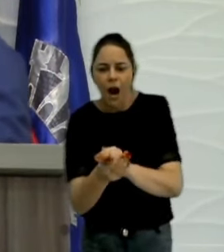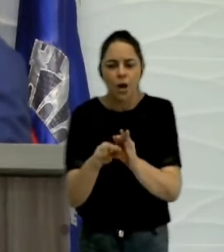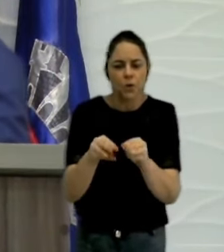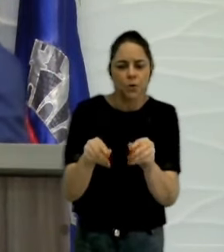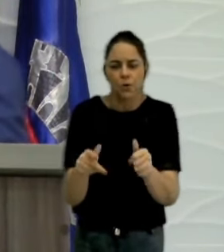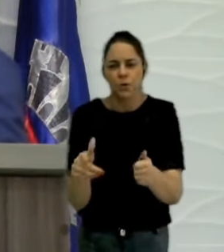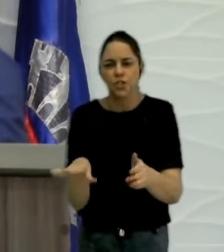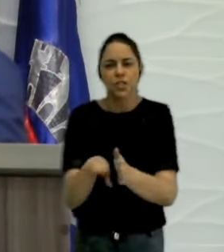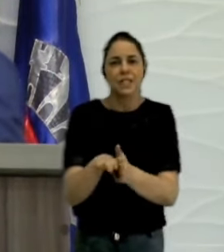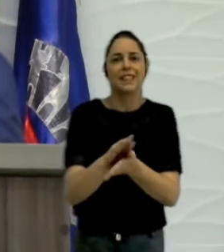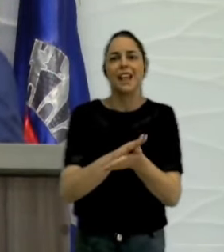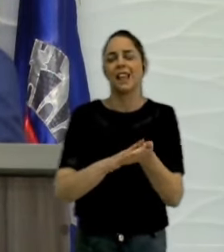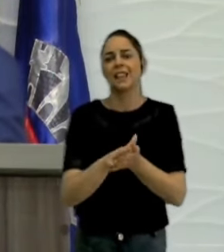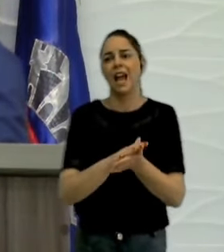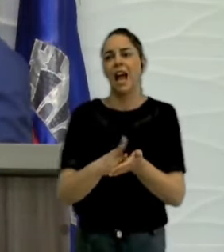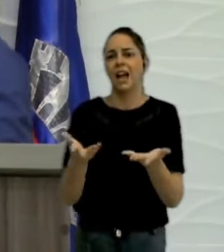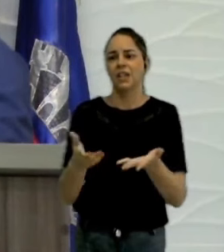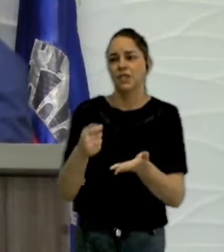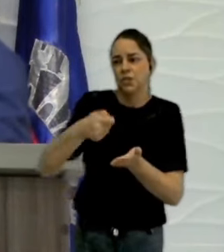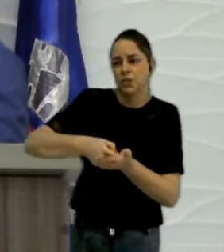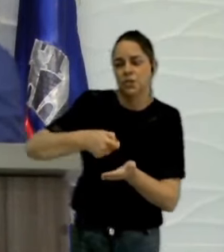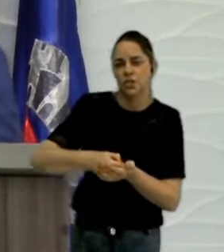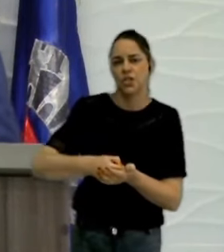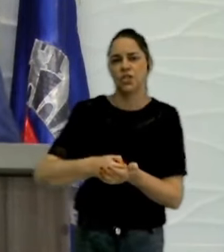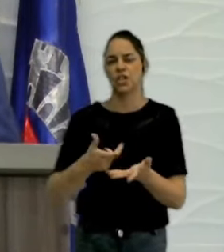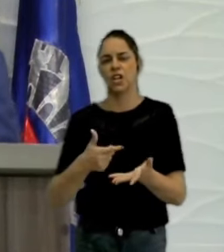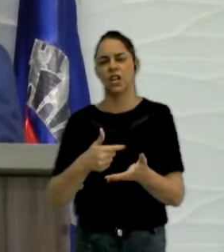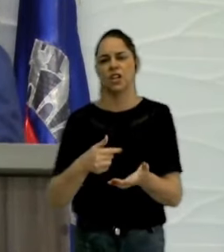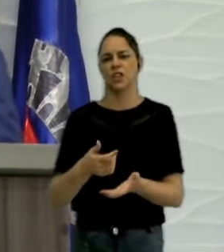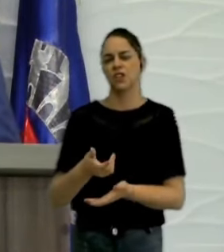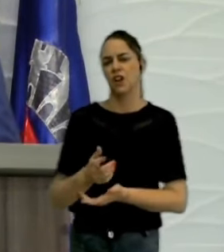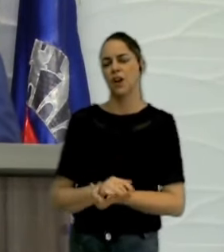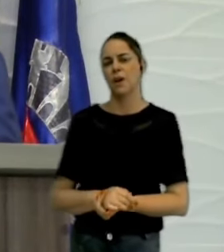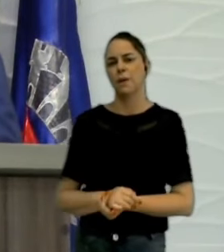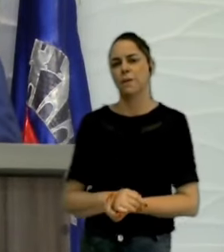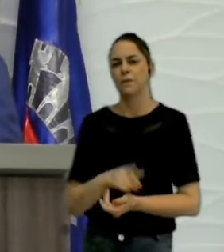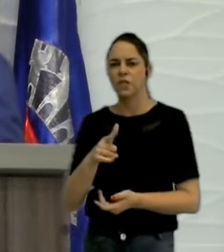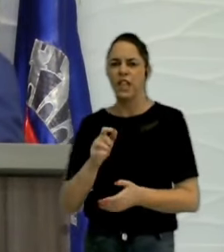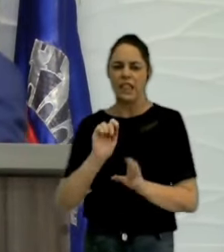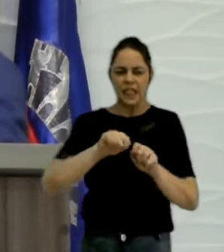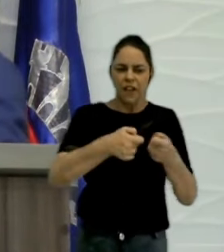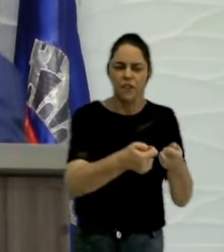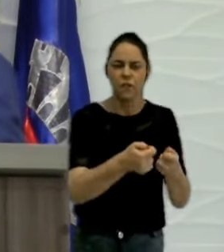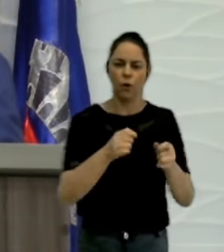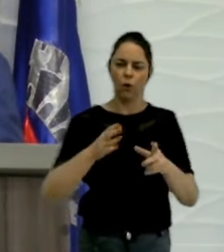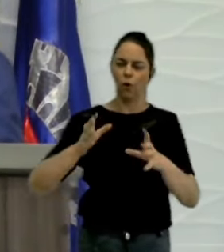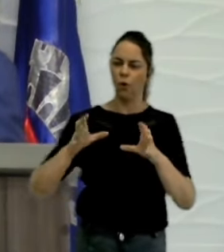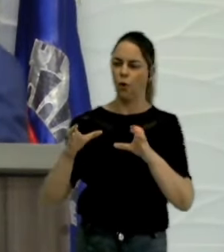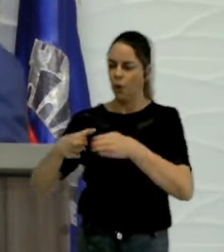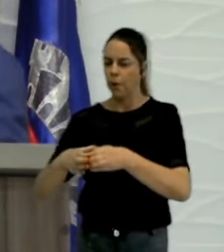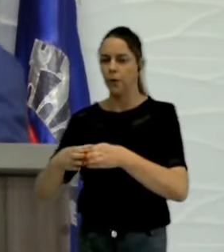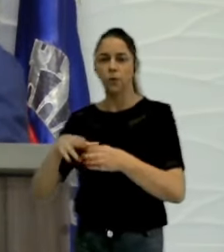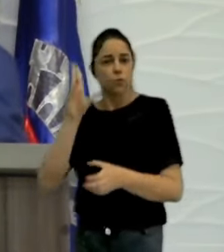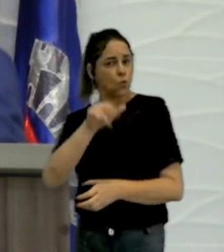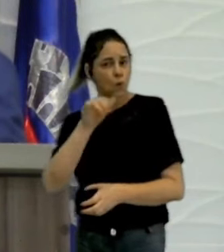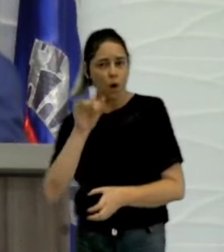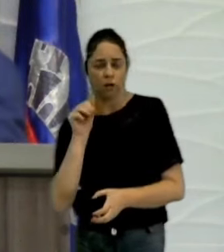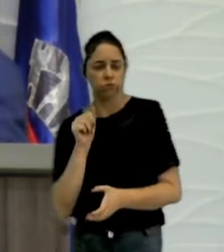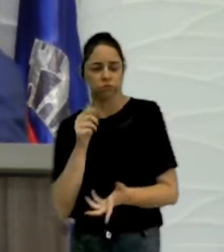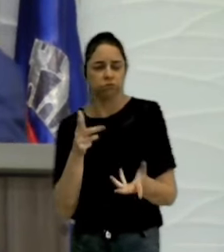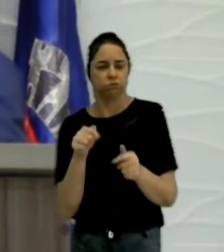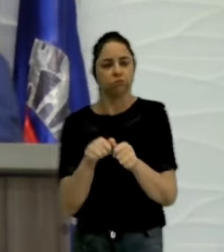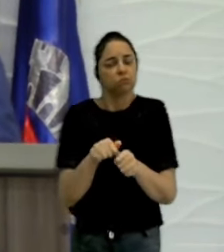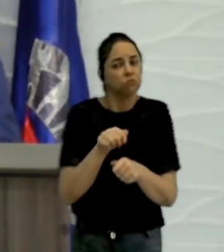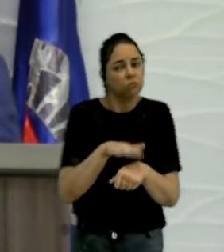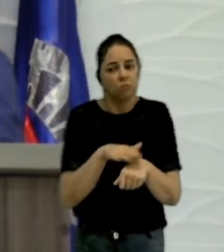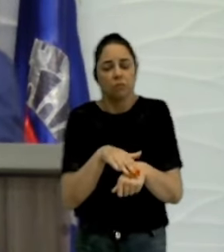vereador. Deixe de ser chaleira. Você vem aqui defender um grupo que nunca fez nada para o São Bento do